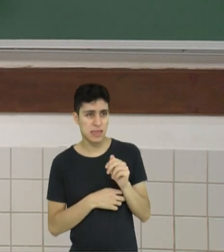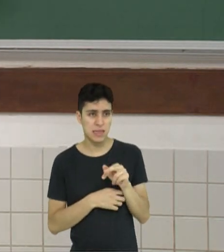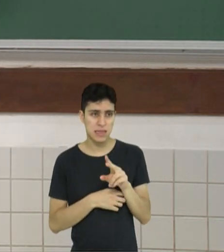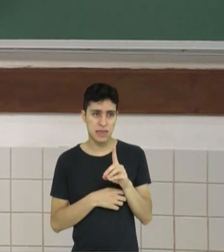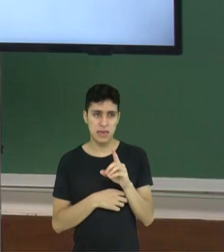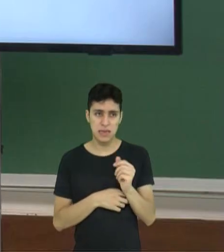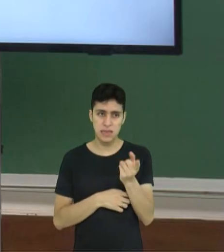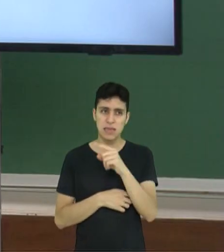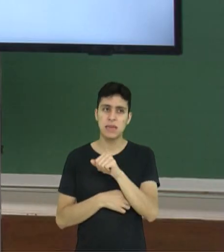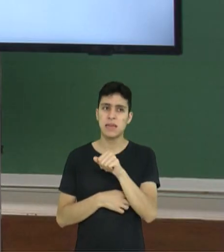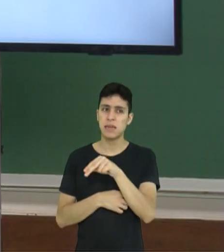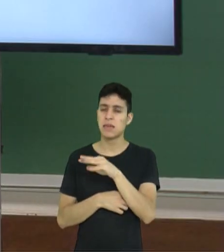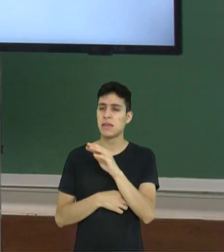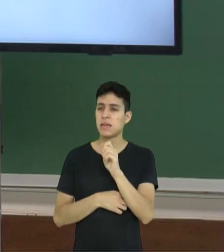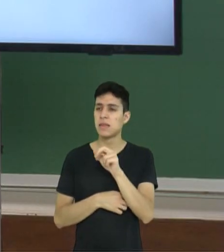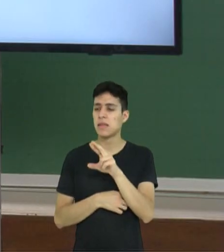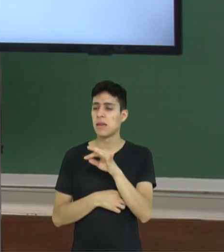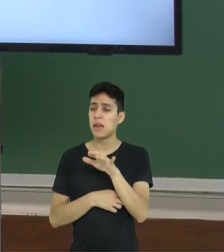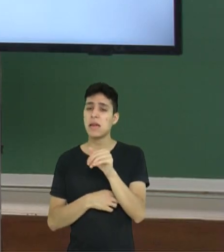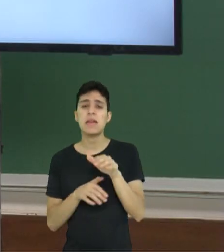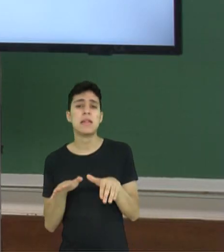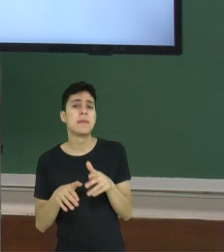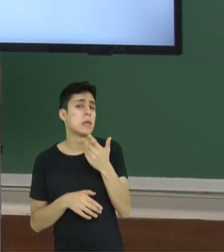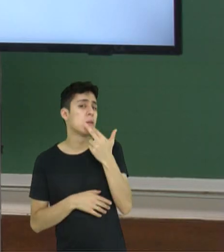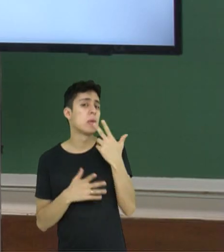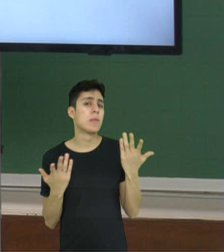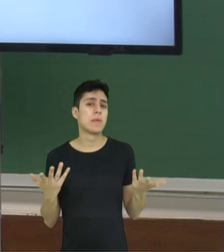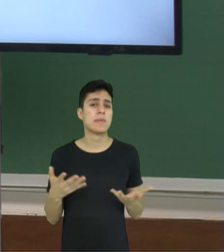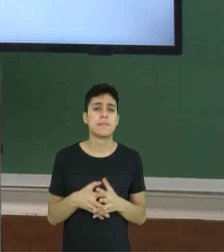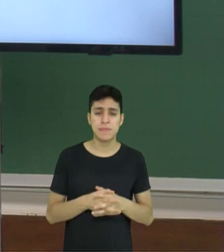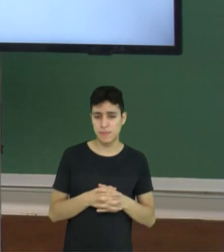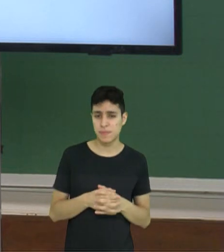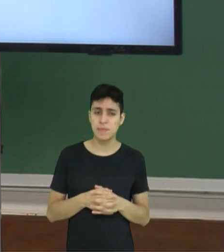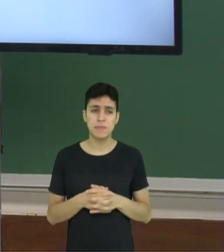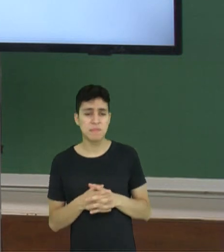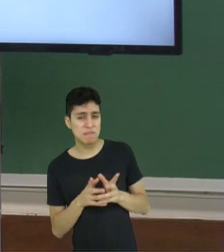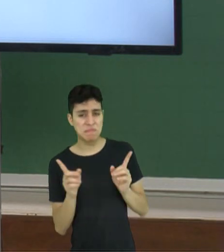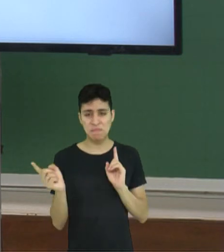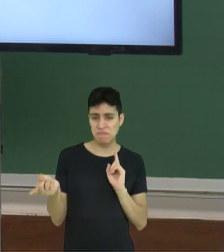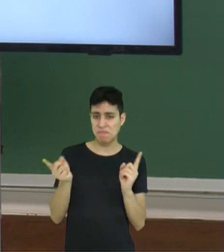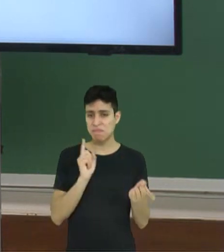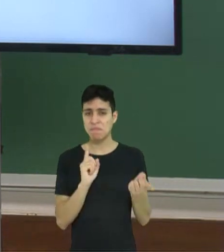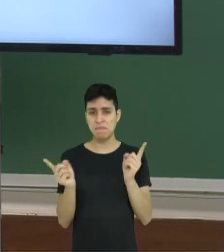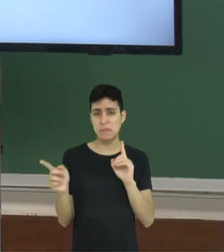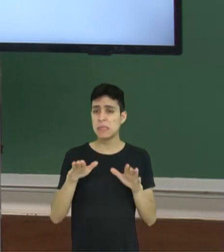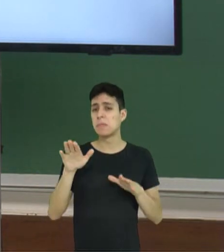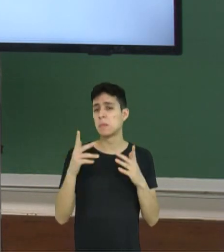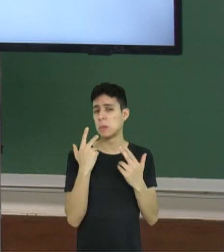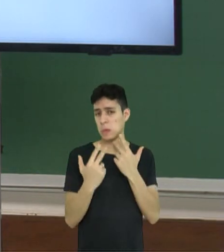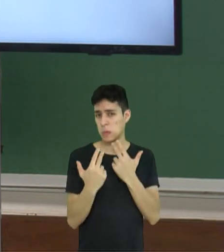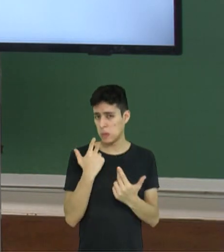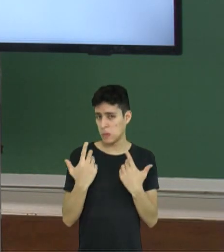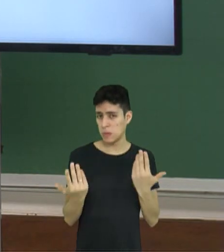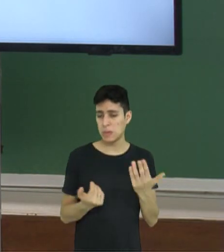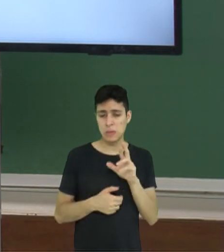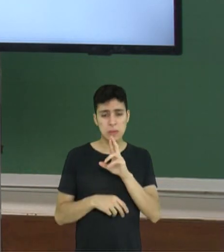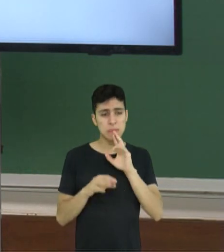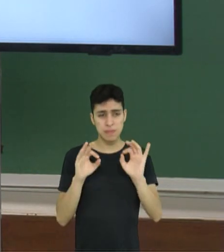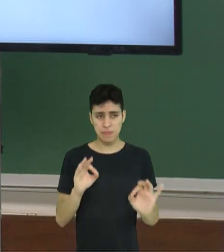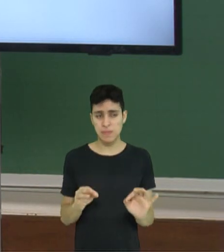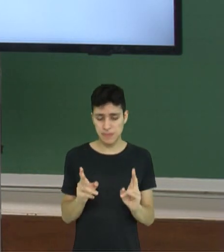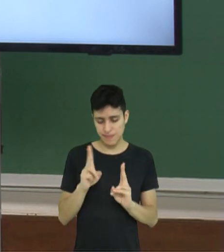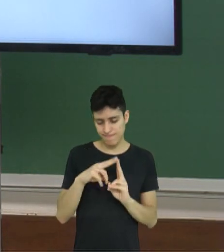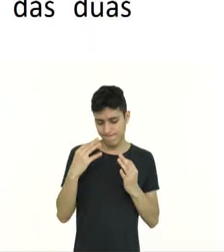corretos. Depende do país, do idioma que está sendo usado, vai ser Antártida ou Antártica. A resposta é